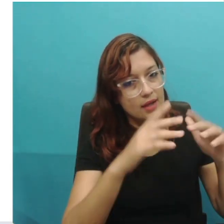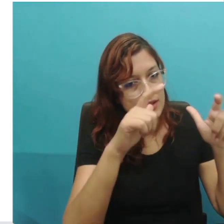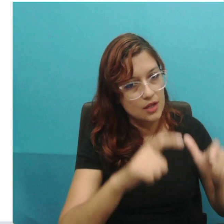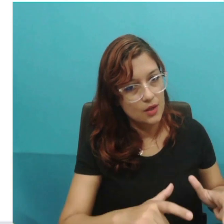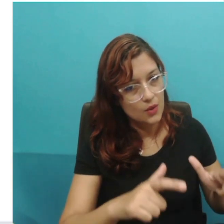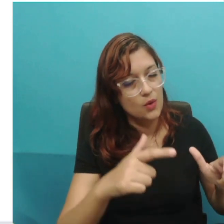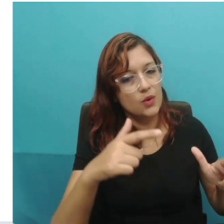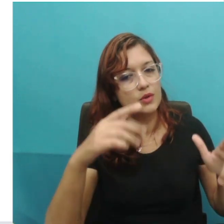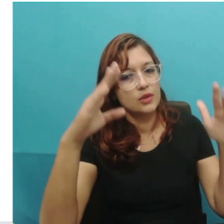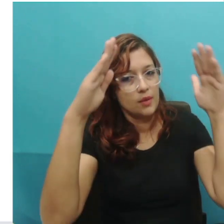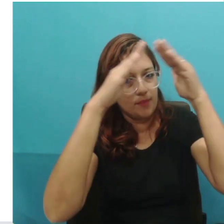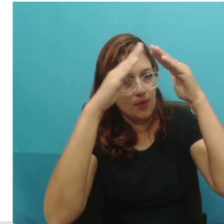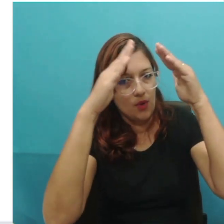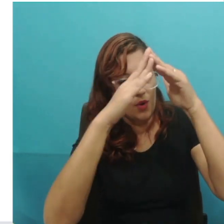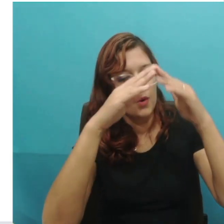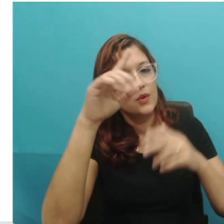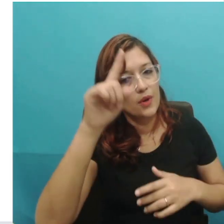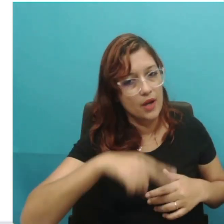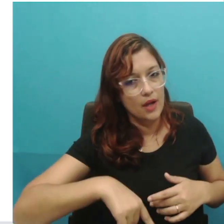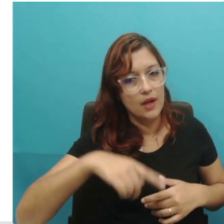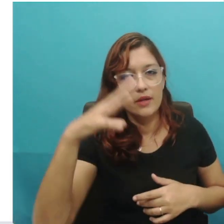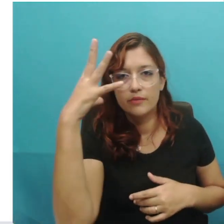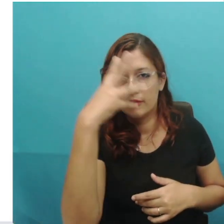Então, está se referindo a um lugar.